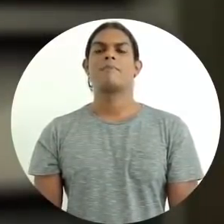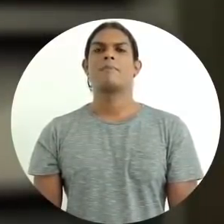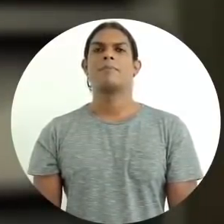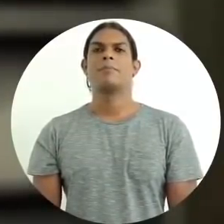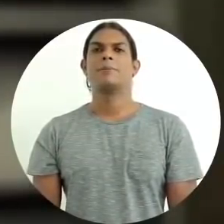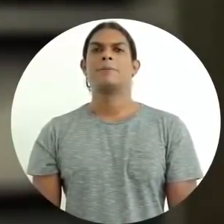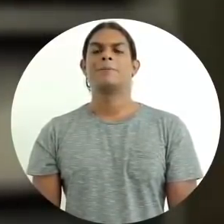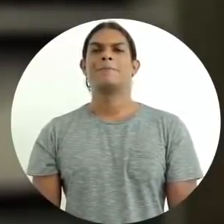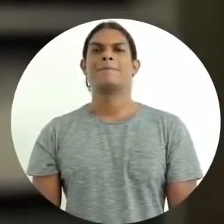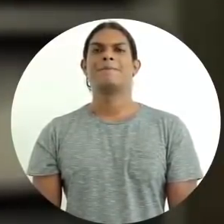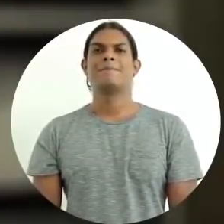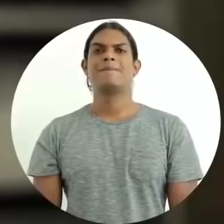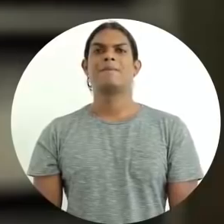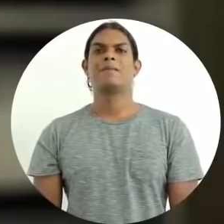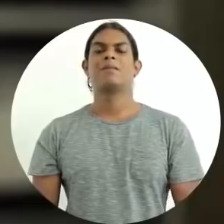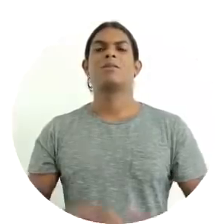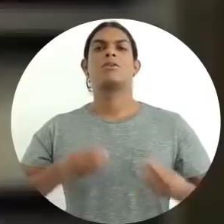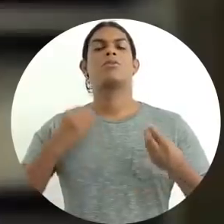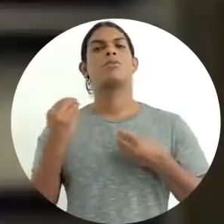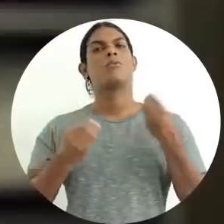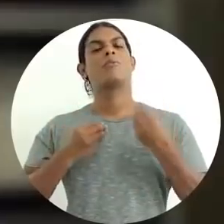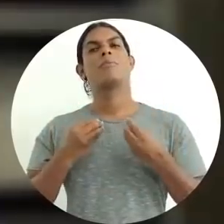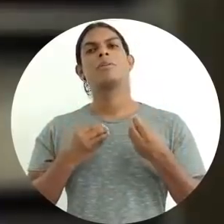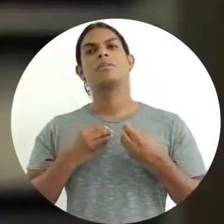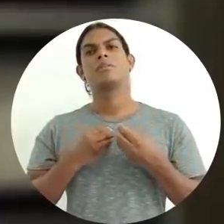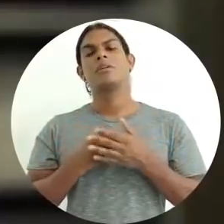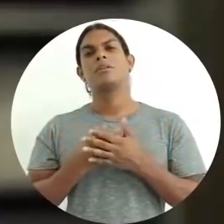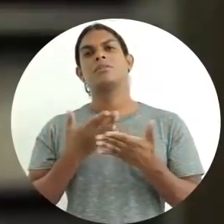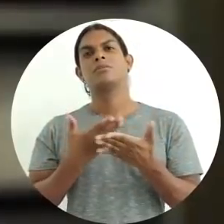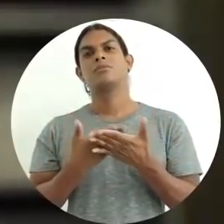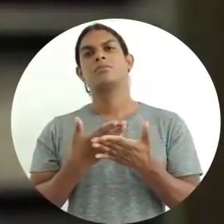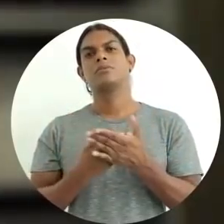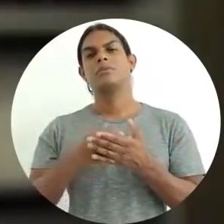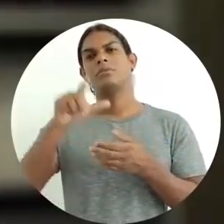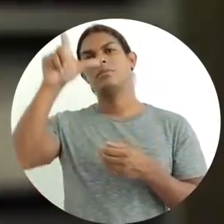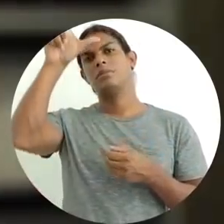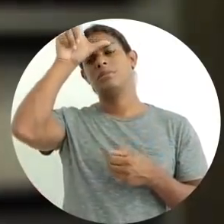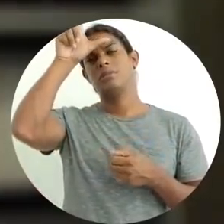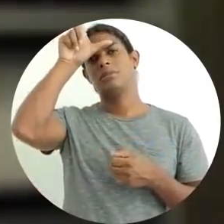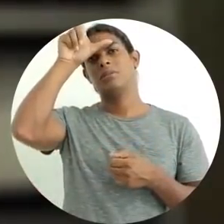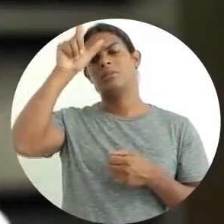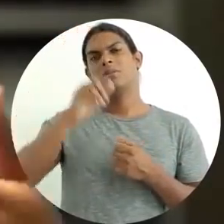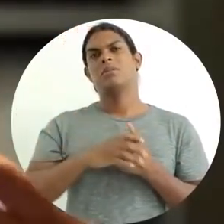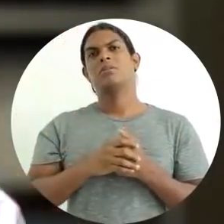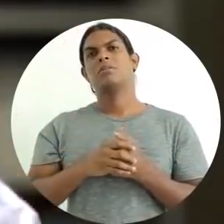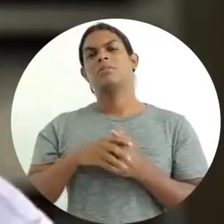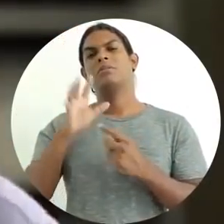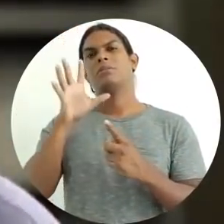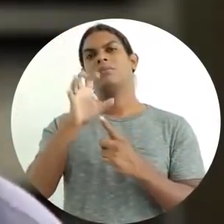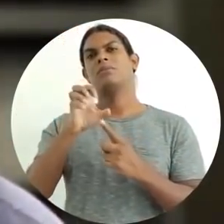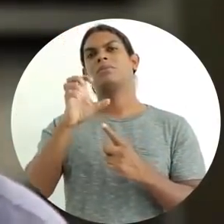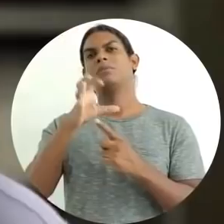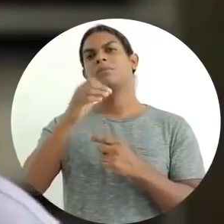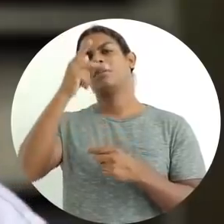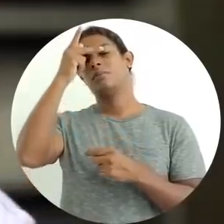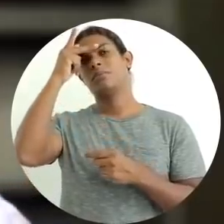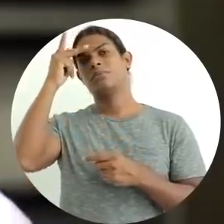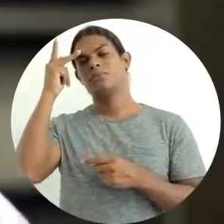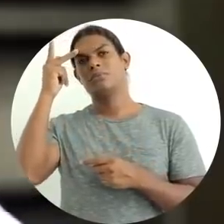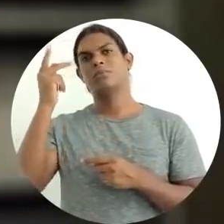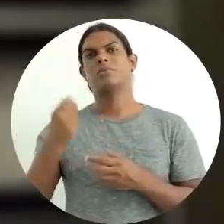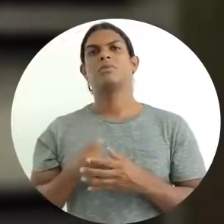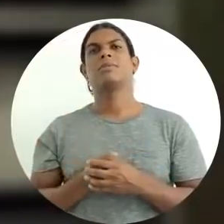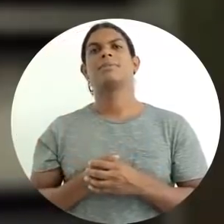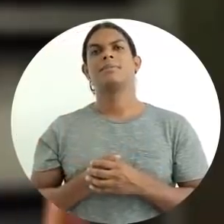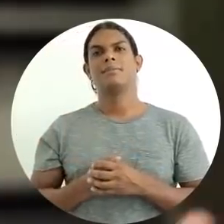atingida uma grande meta. Mas como nós estamos falando de liderança, desta capacidade de influenciar